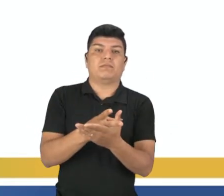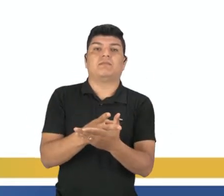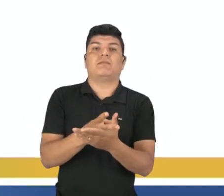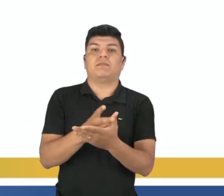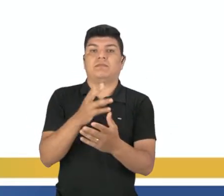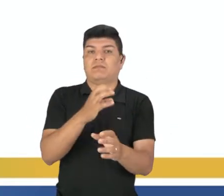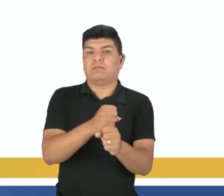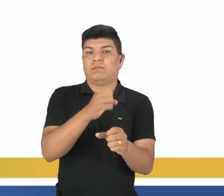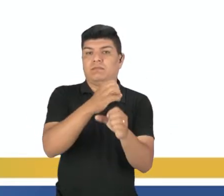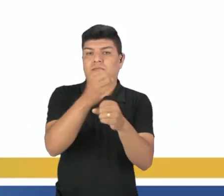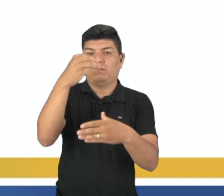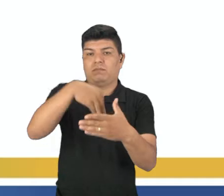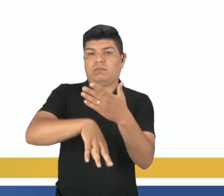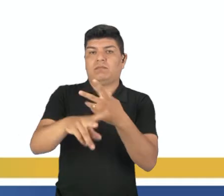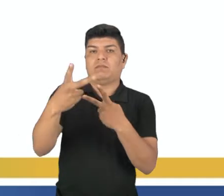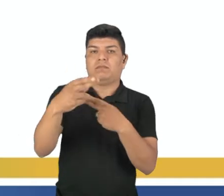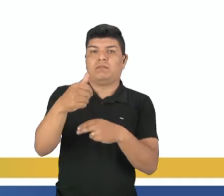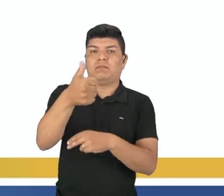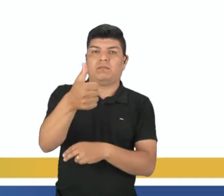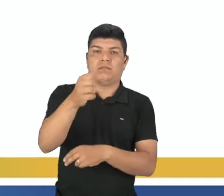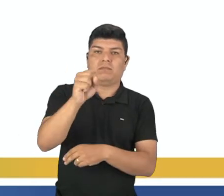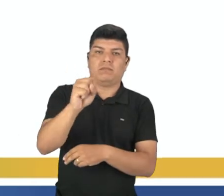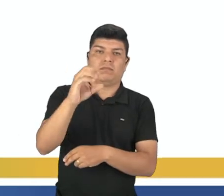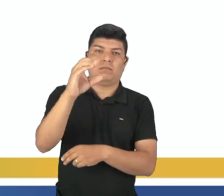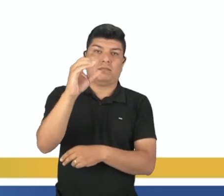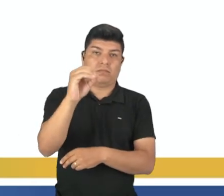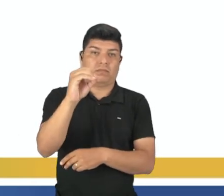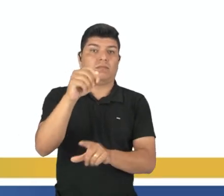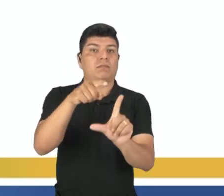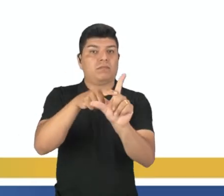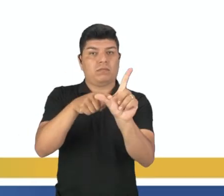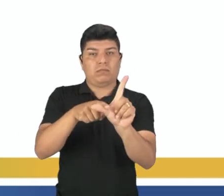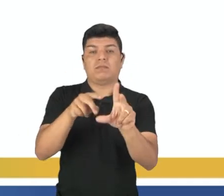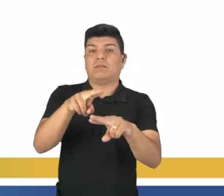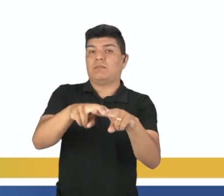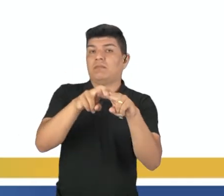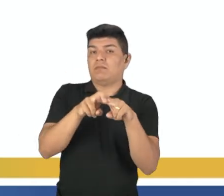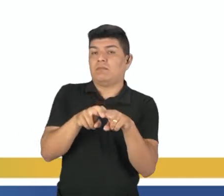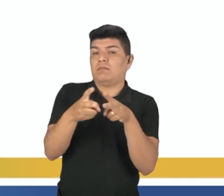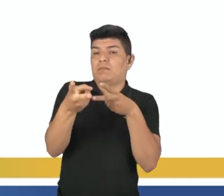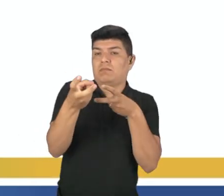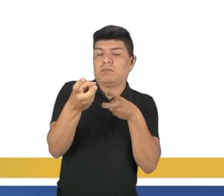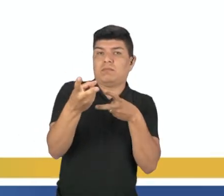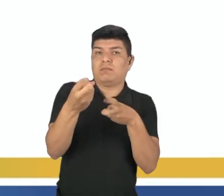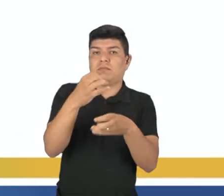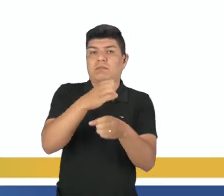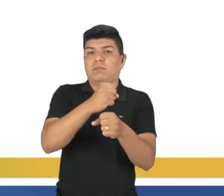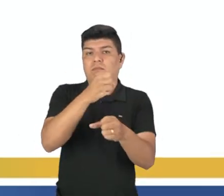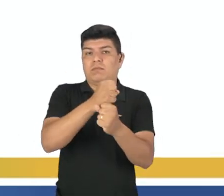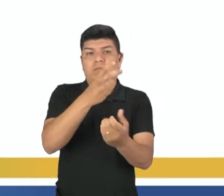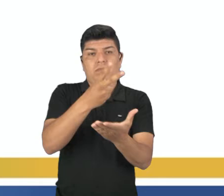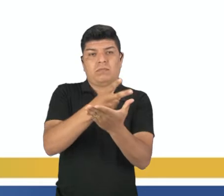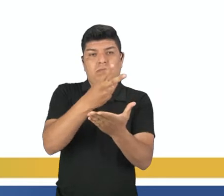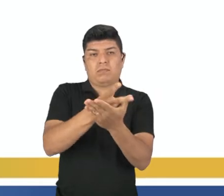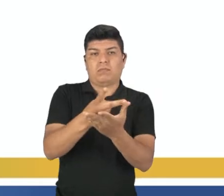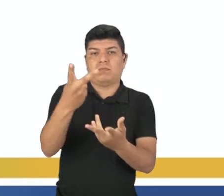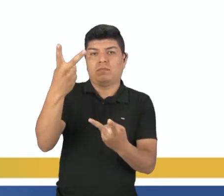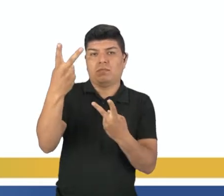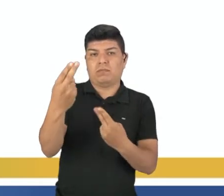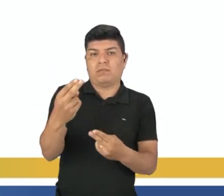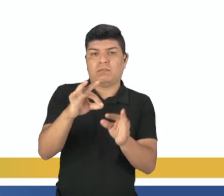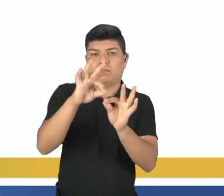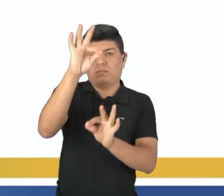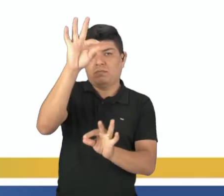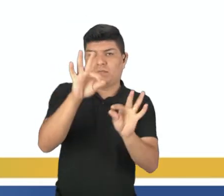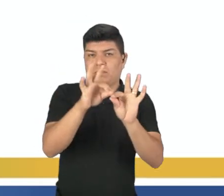soma de seus ângulos internos igual a 180 graus, né? Já que nós observamos ali que a soma deles é sempre igual à medida